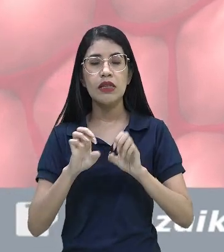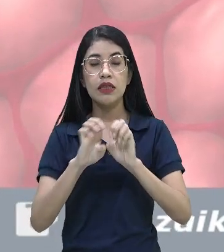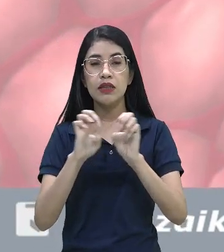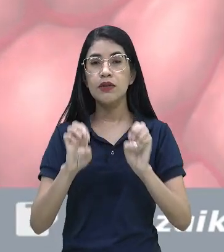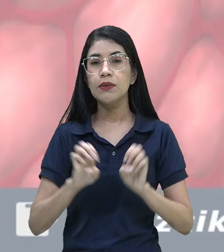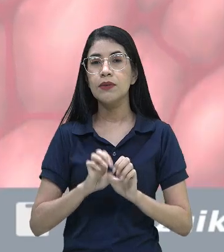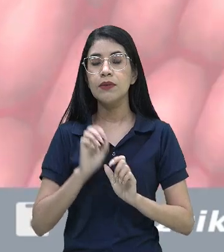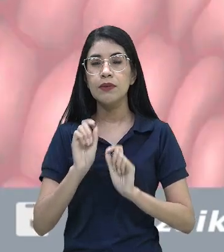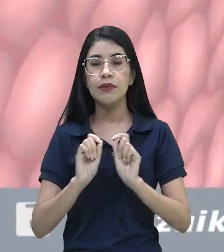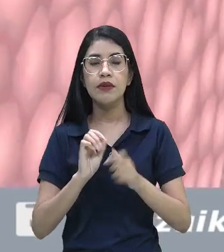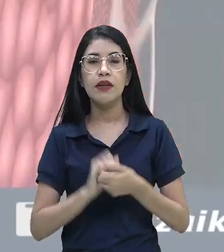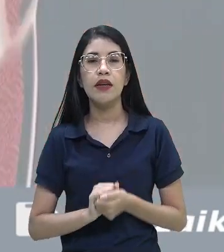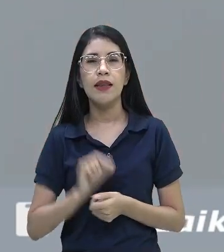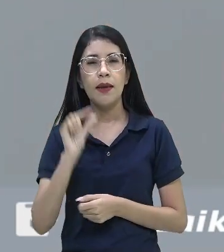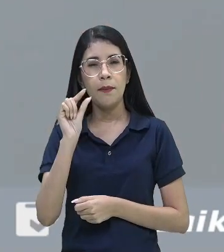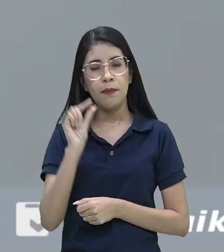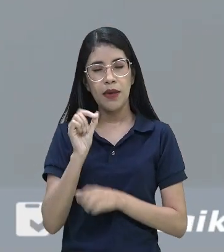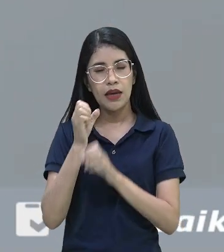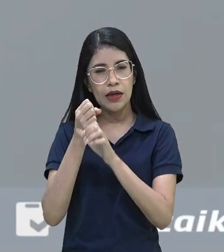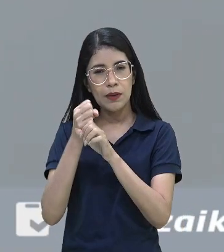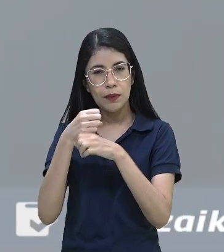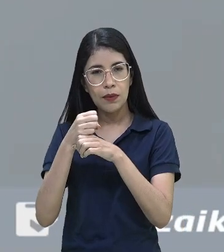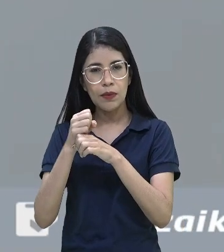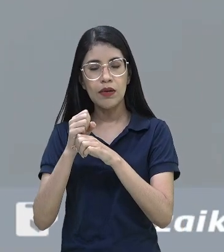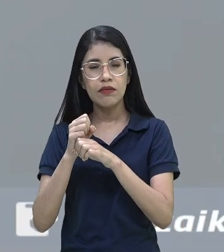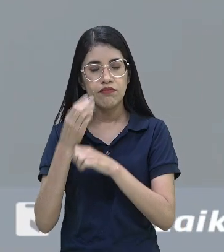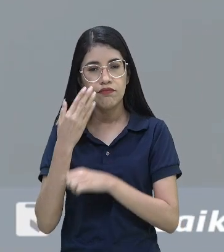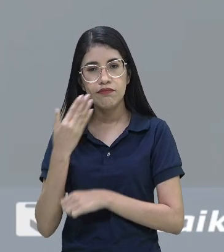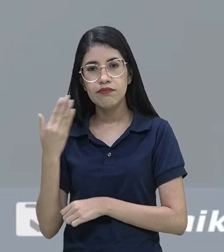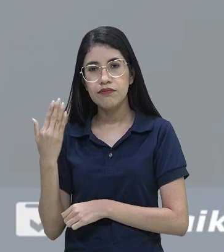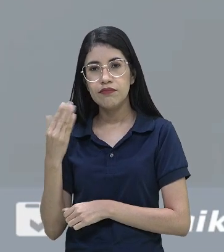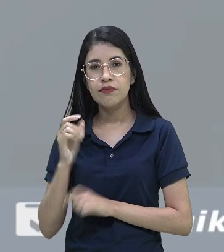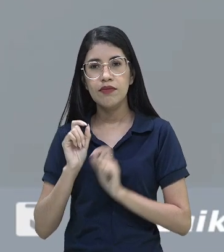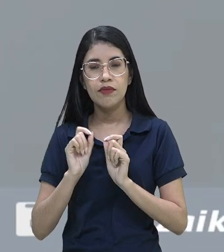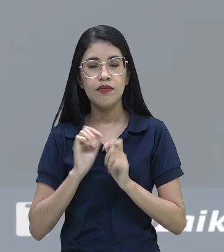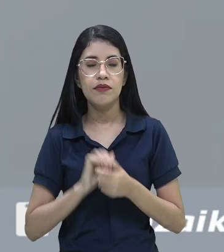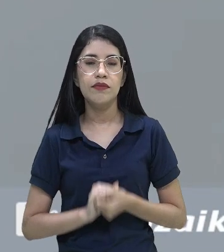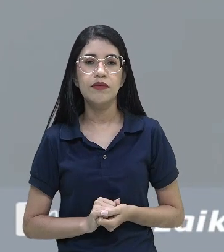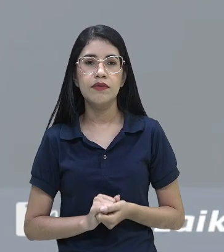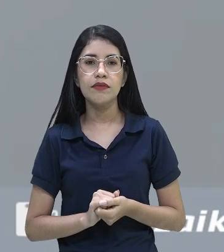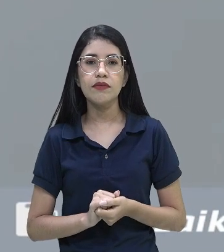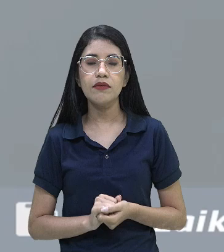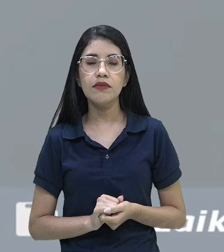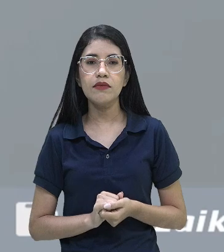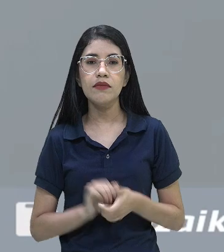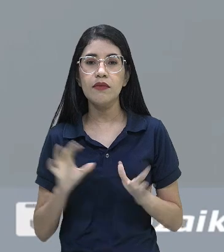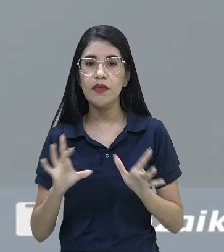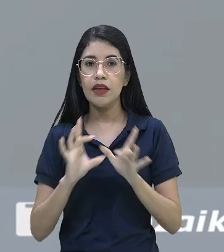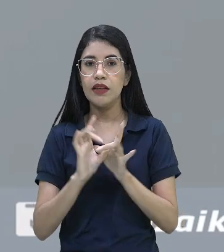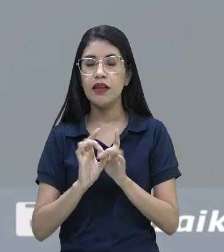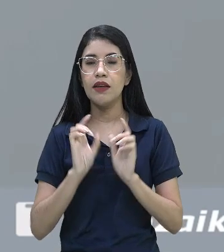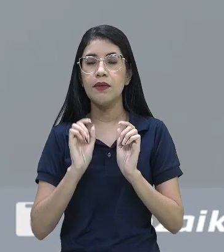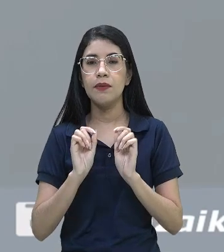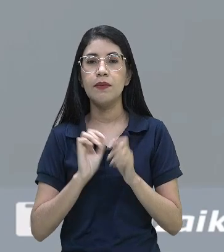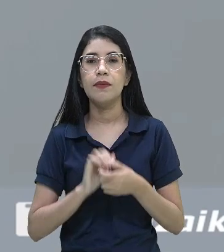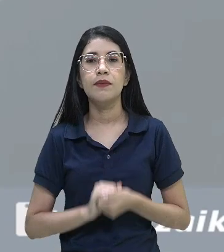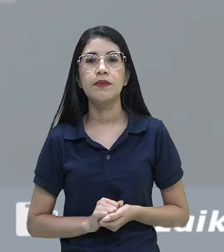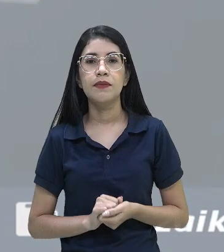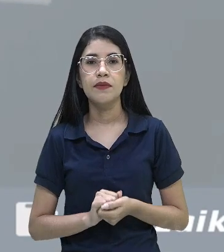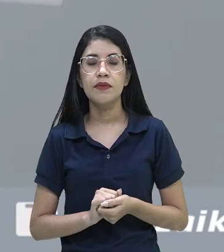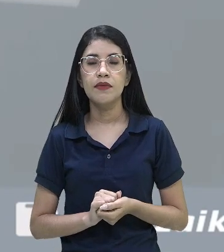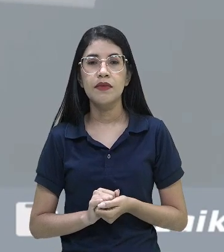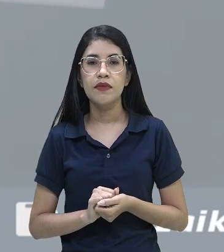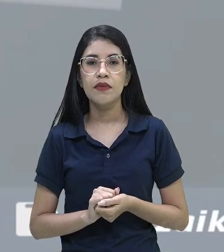mais microscópica ainda, olha só, que é ali a interação das